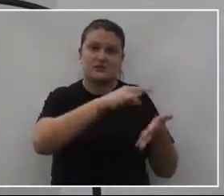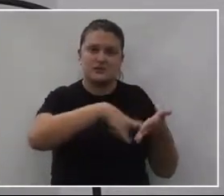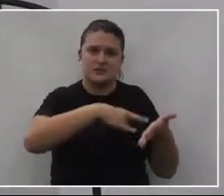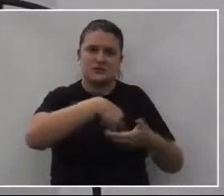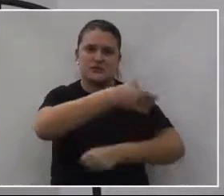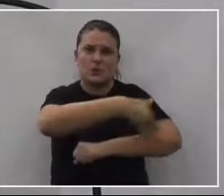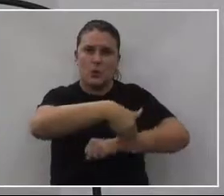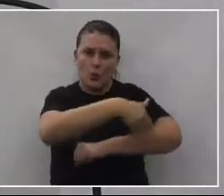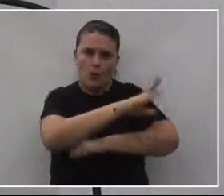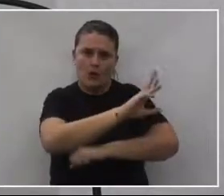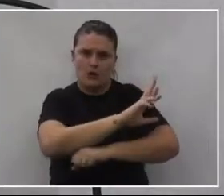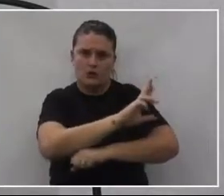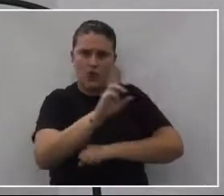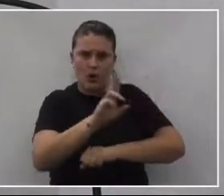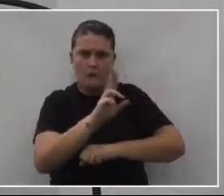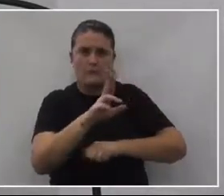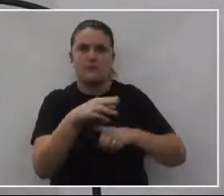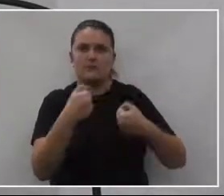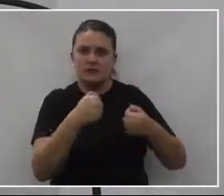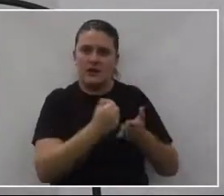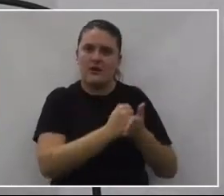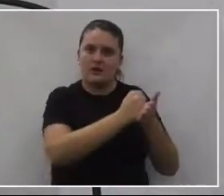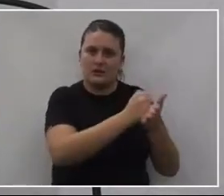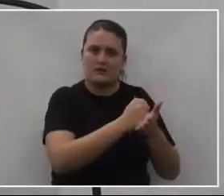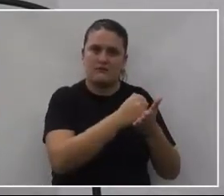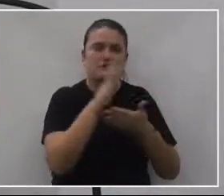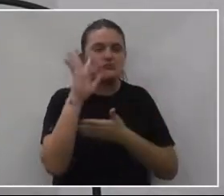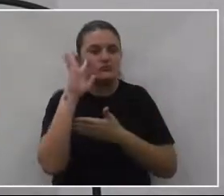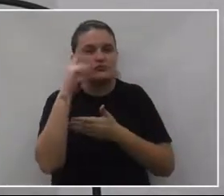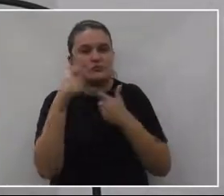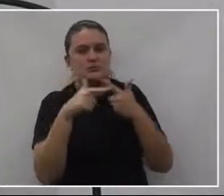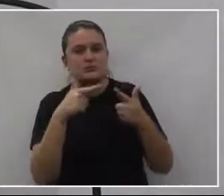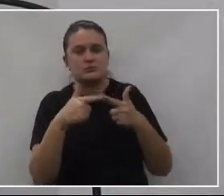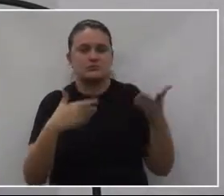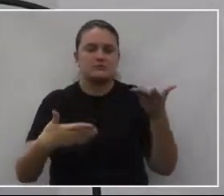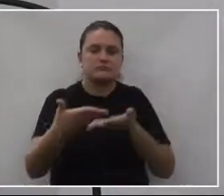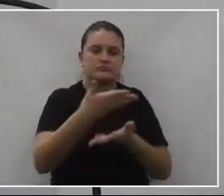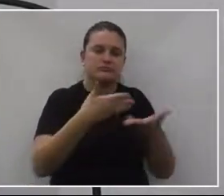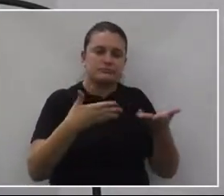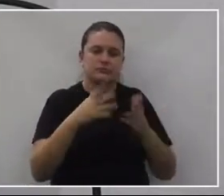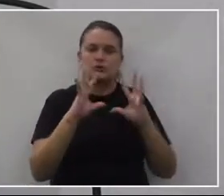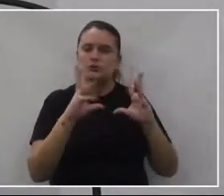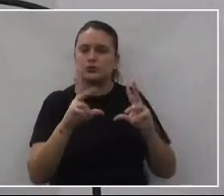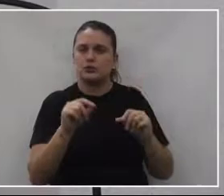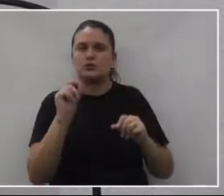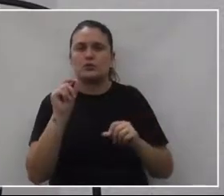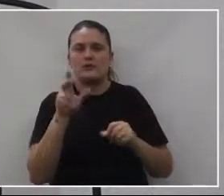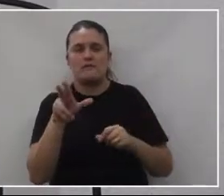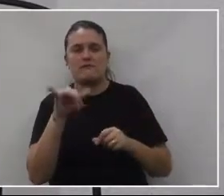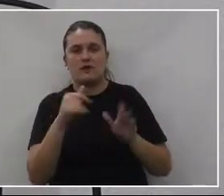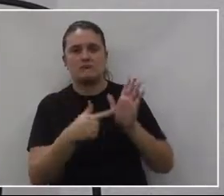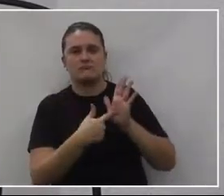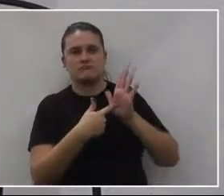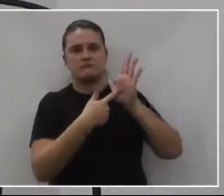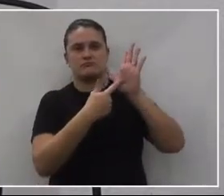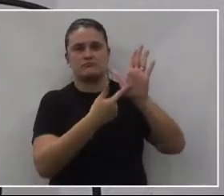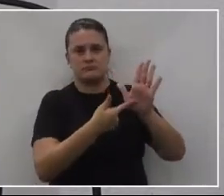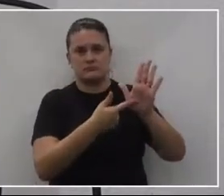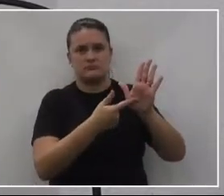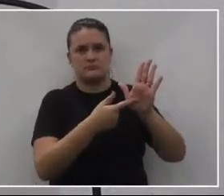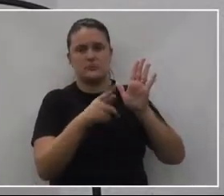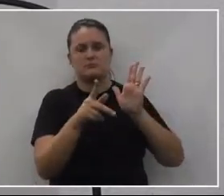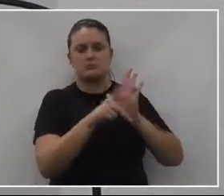forma bem legal de contribuir, particularmente para esse evento de sábado. E também, claro, tudo aquilo que vamos lançar, a